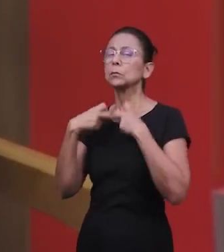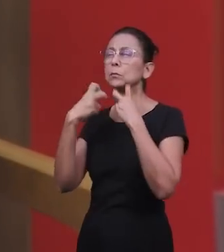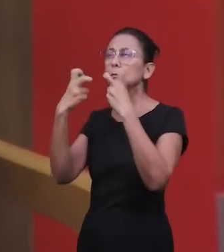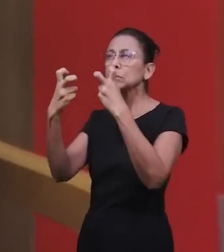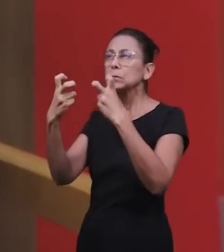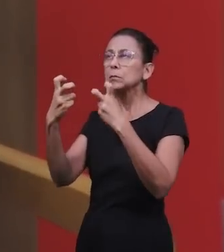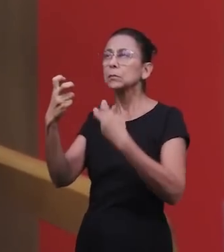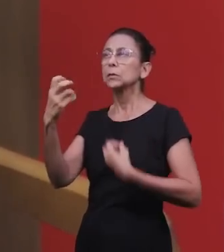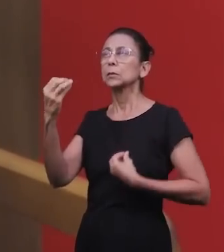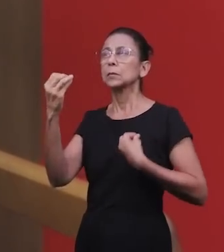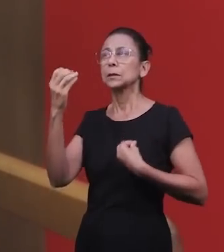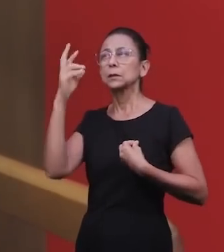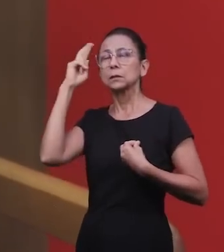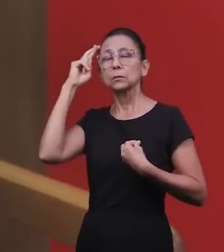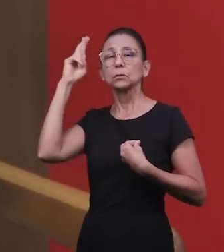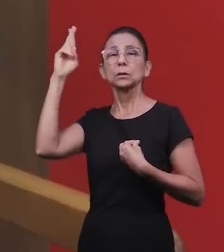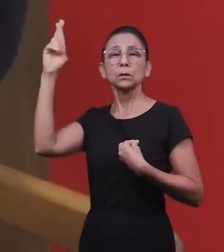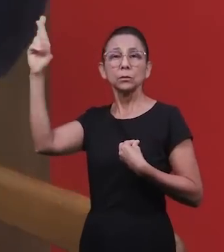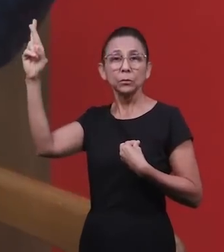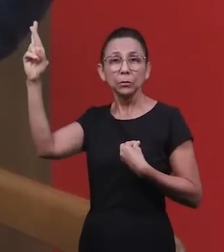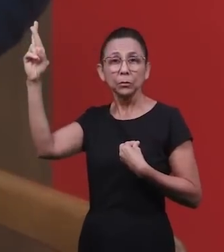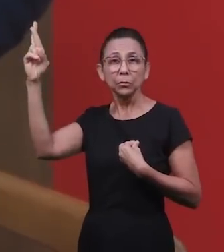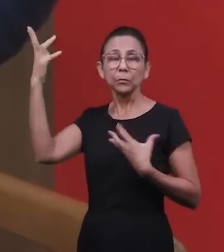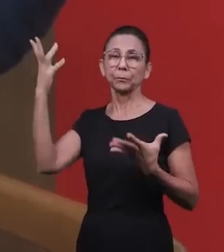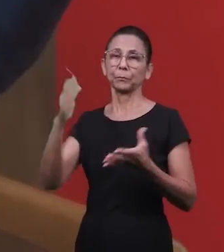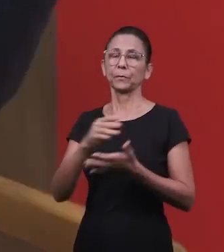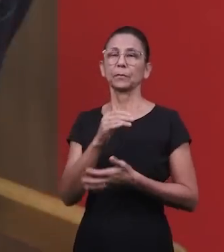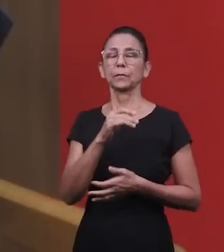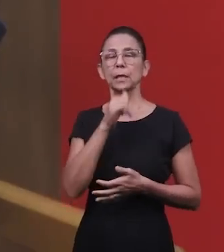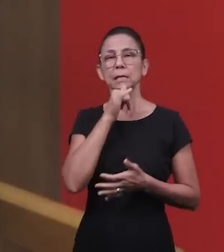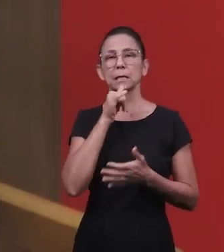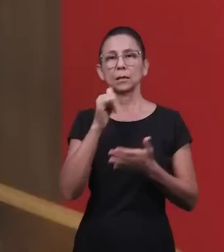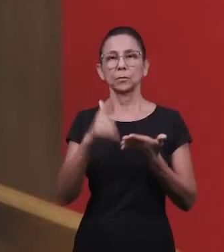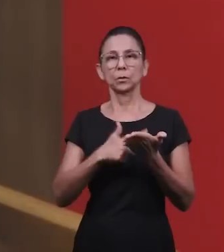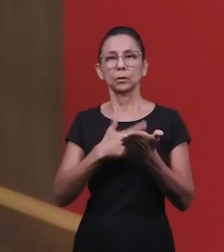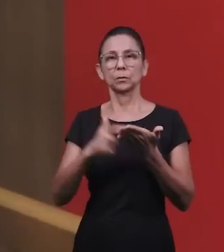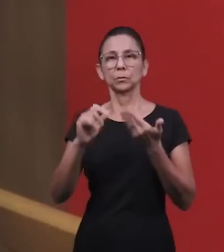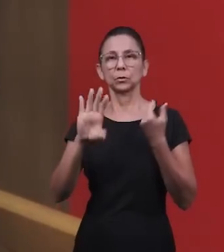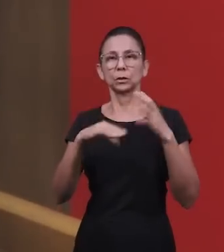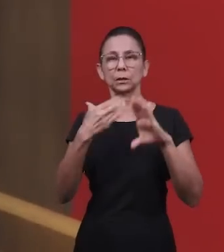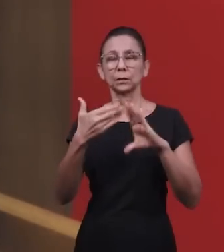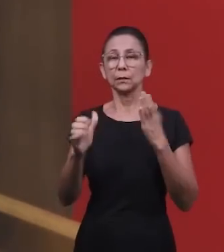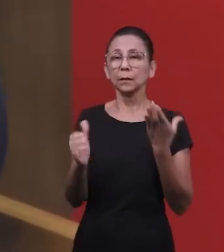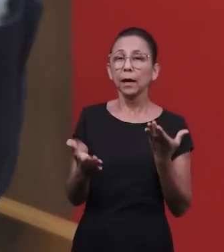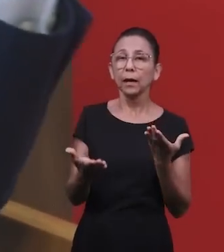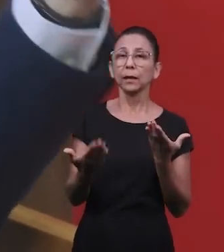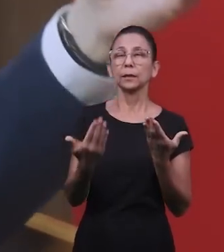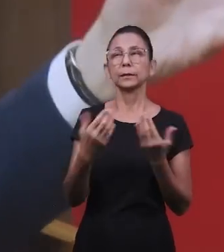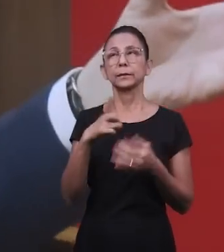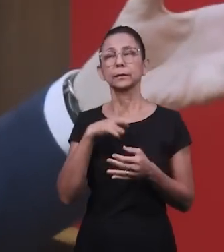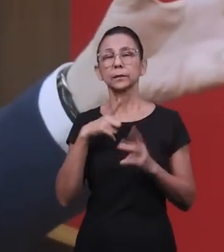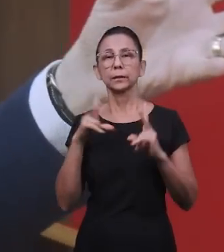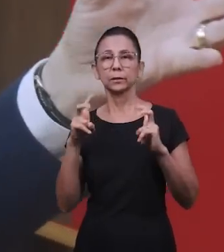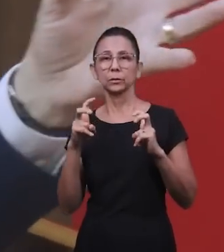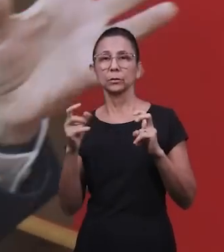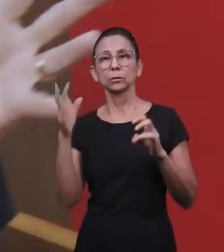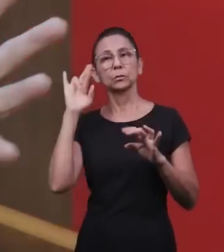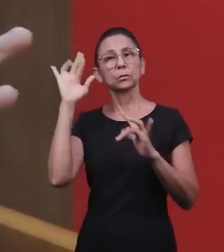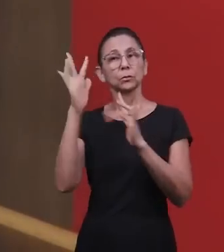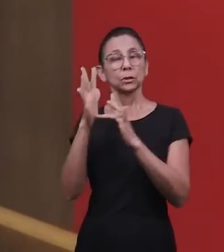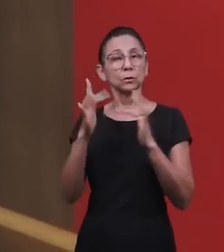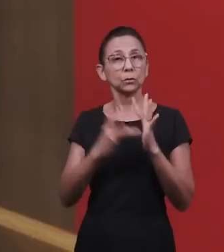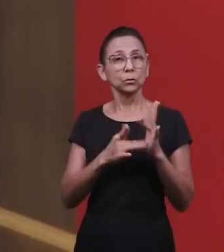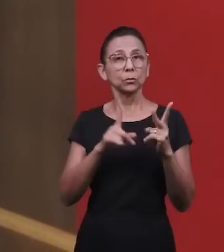presença do Senhor. Quando nós, vamos lá, falamos de cantares, Senhor Jesus, da Igreja Fiel,